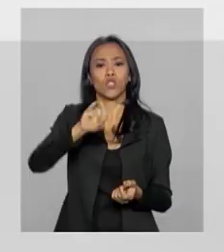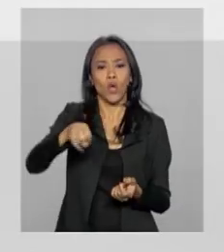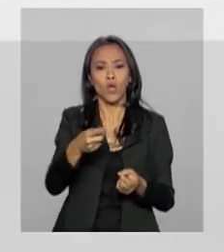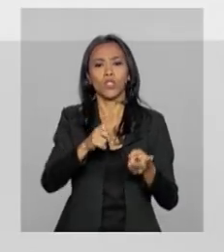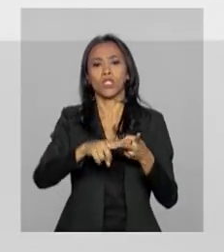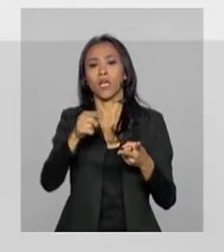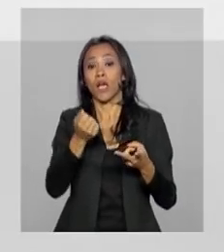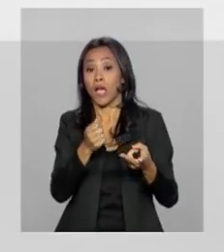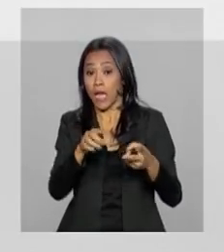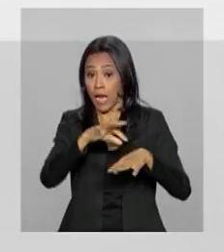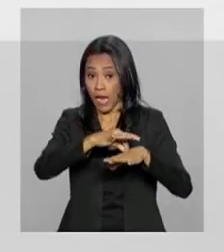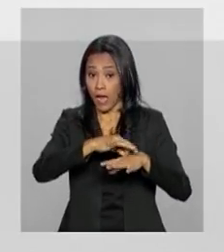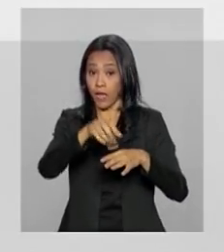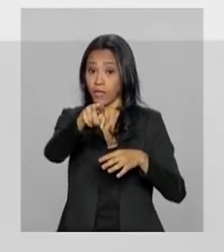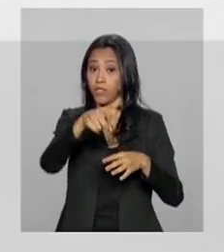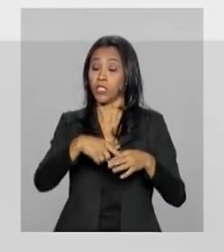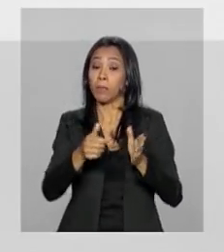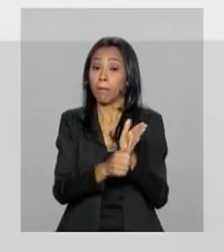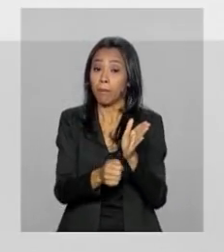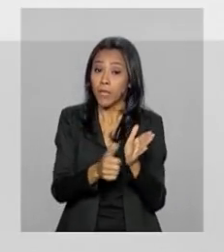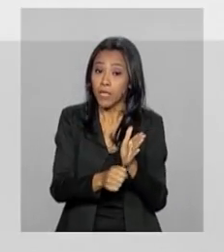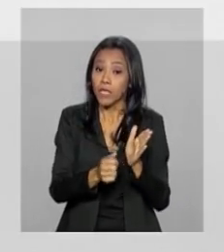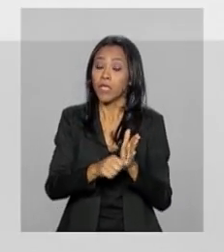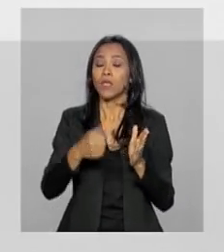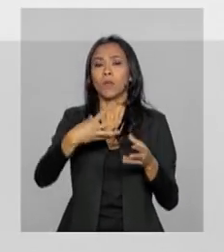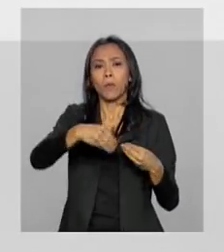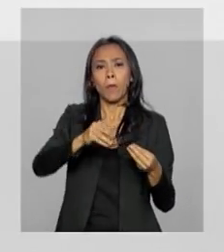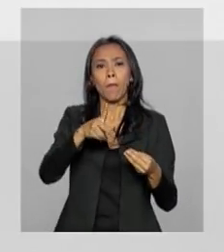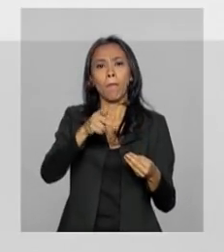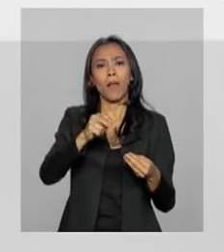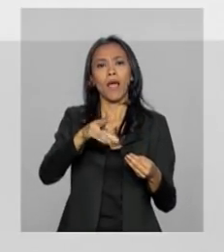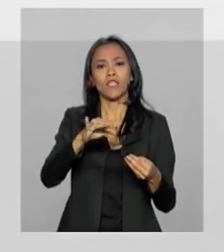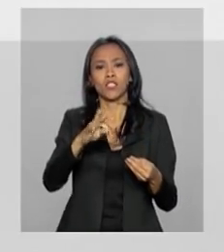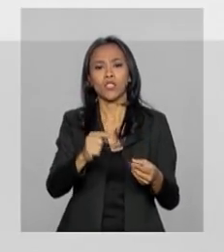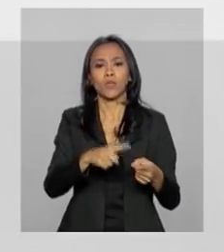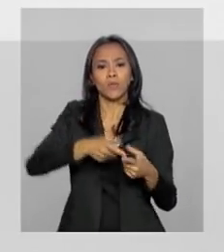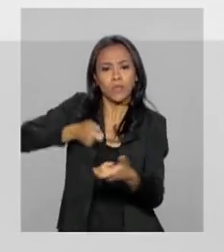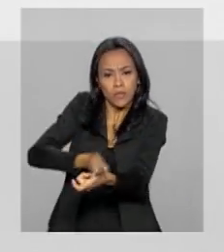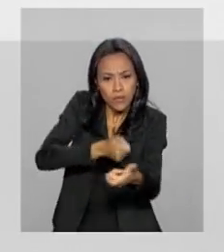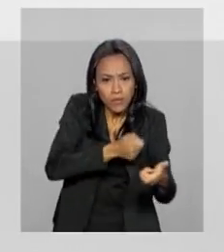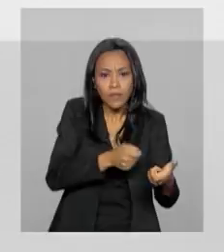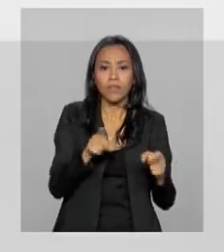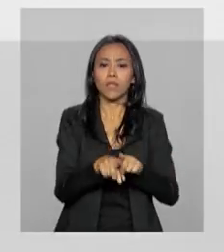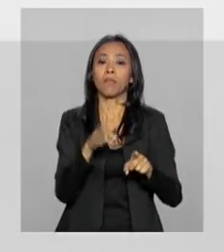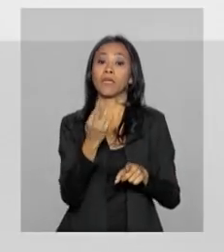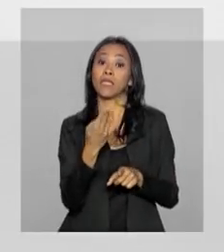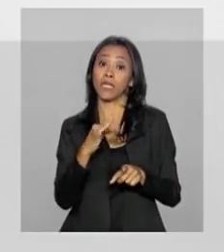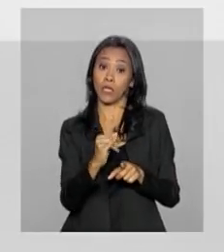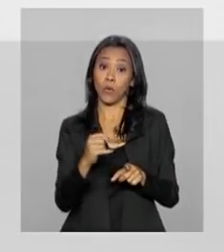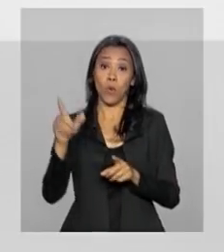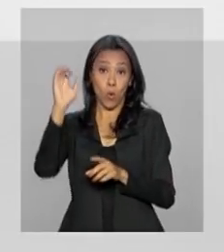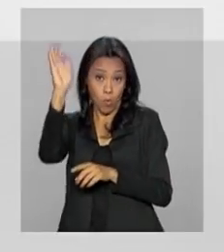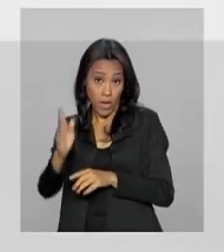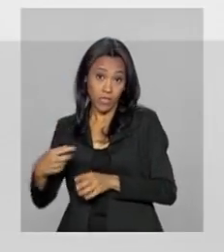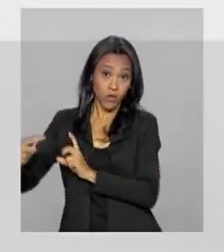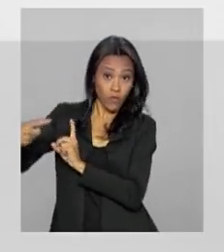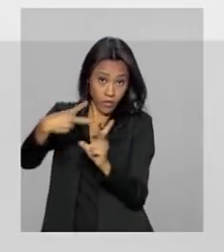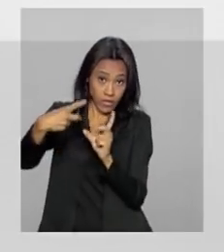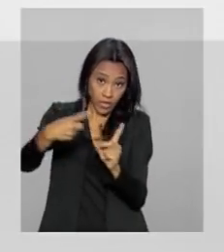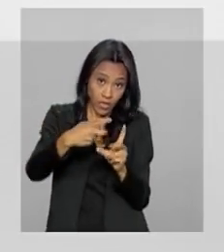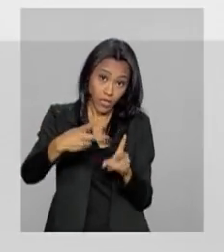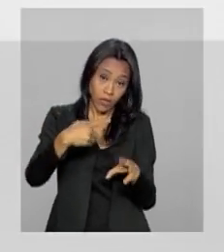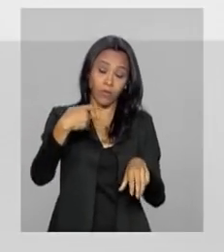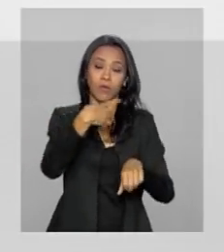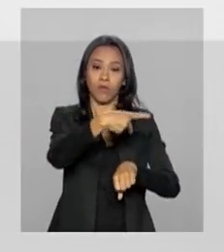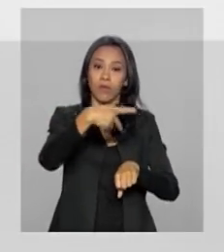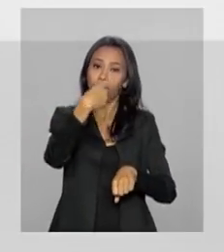arroz carne bovina milho plástico inseticida e trigo já as vendas do Brasil para o Paraguai